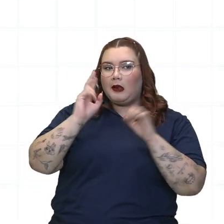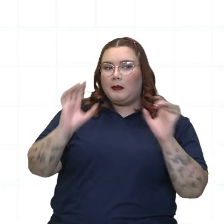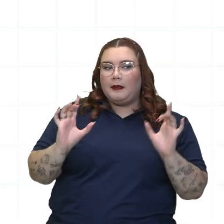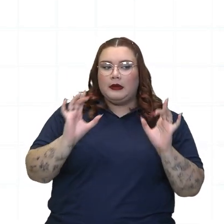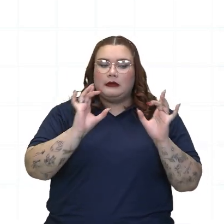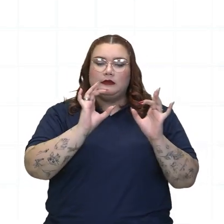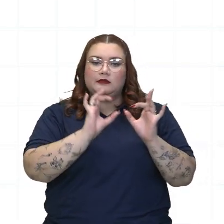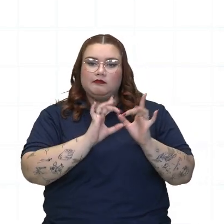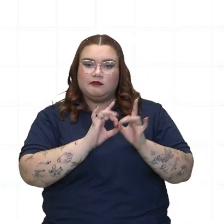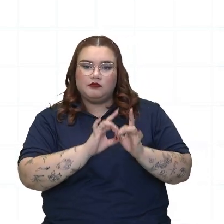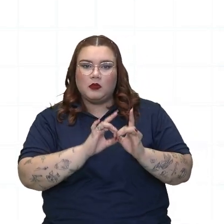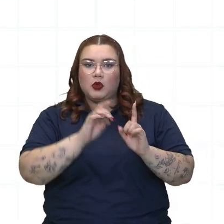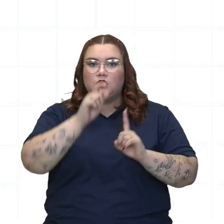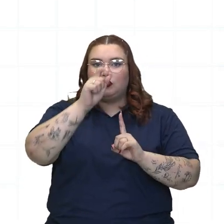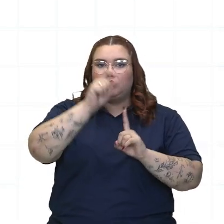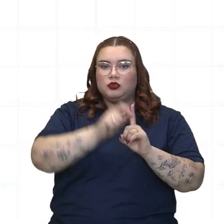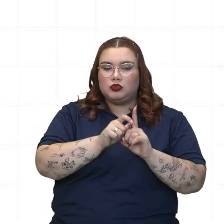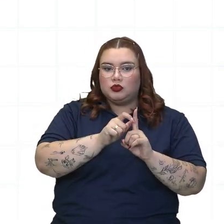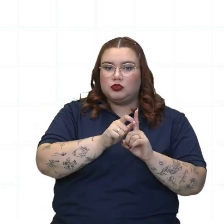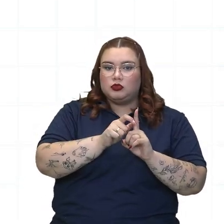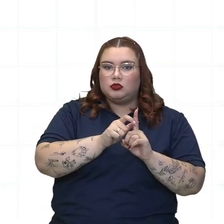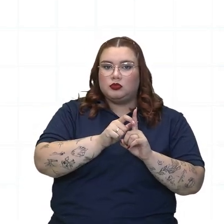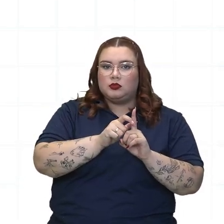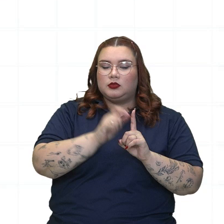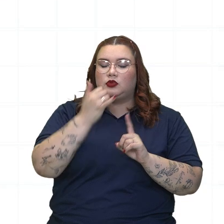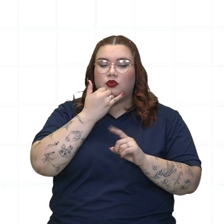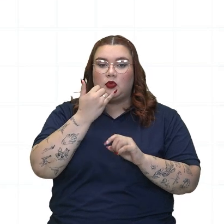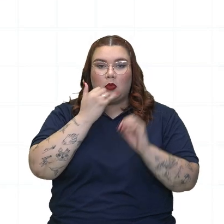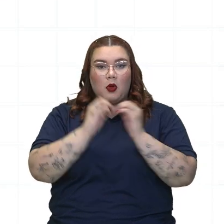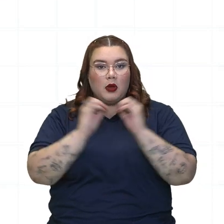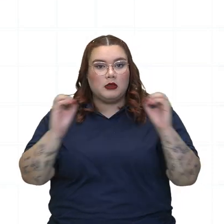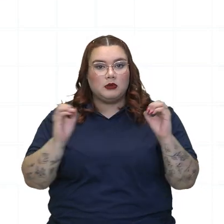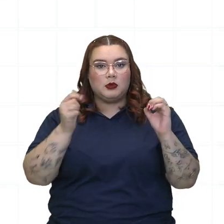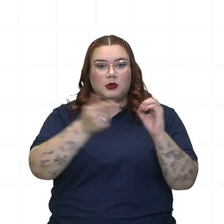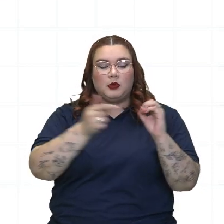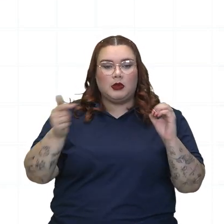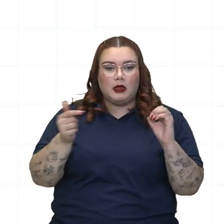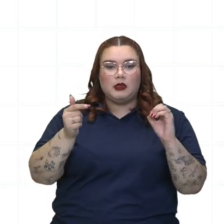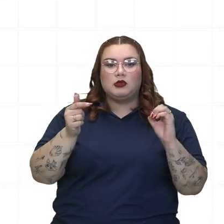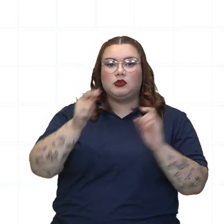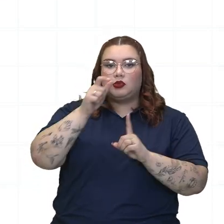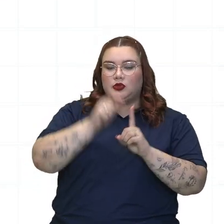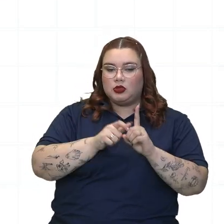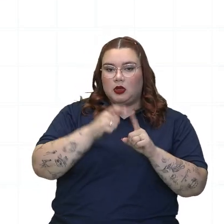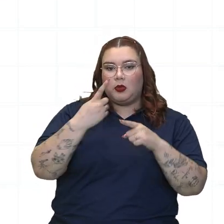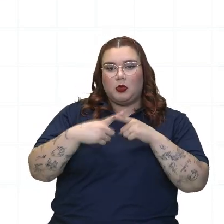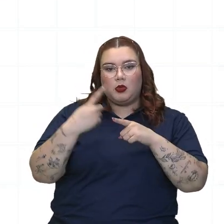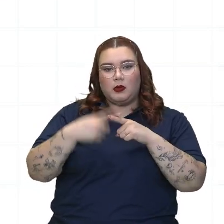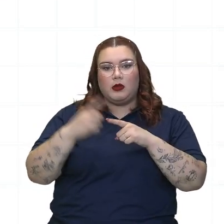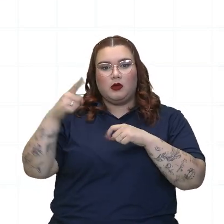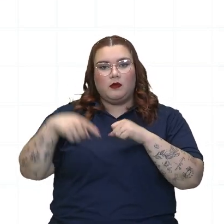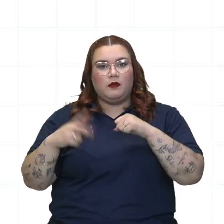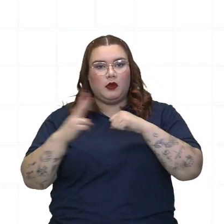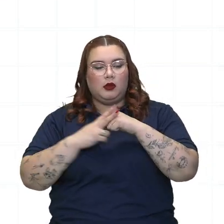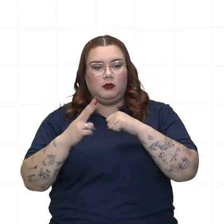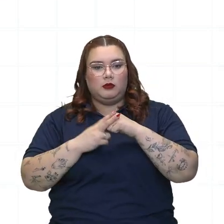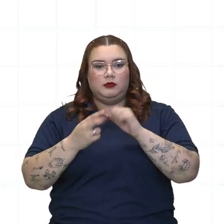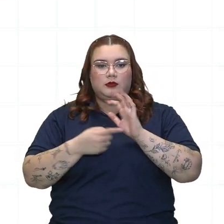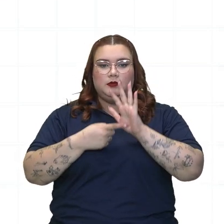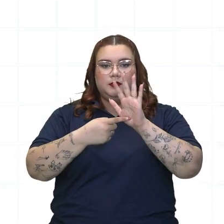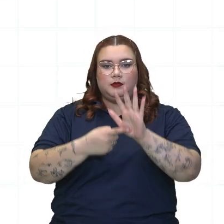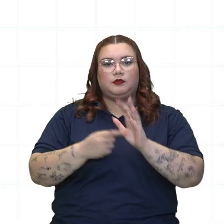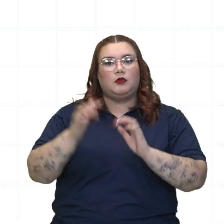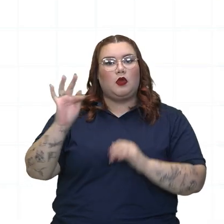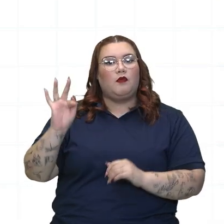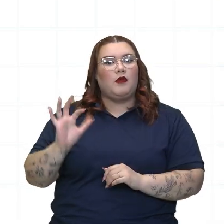de sujeito indeterminado. Opa, oração sem sujeito, porque é o tal do verbo que indica aí